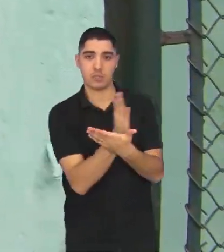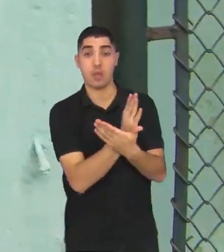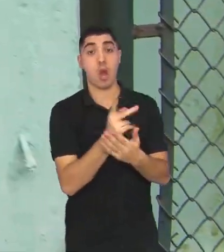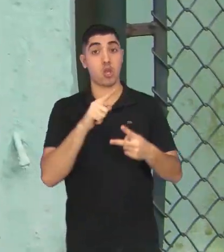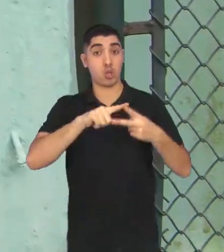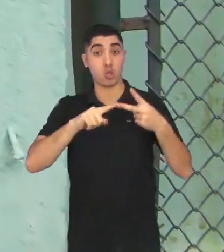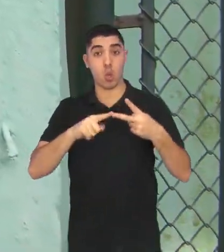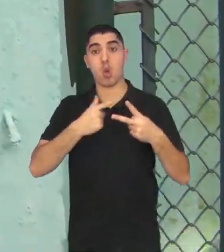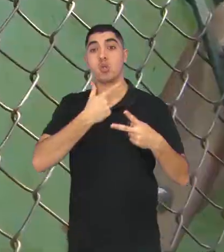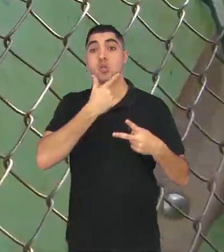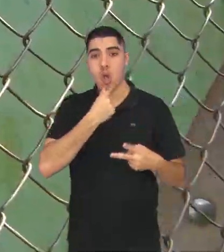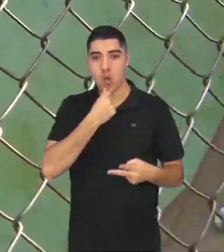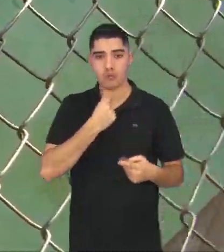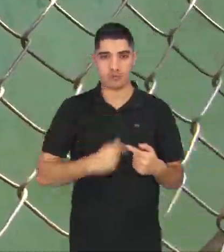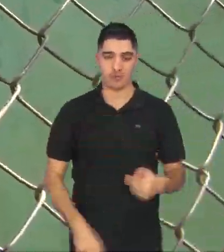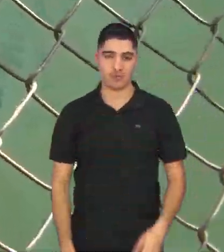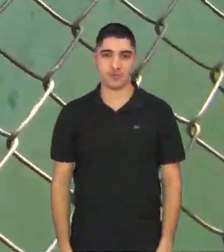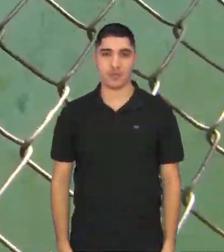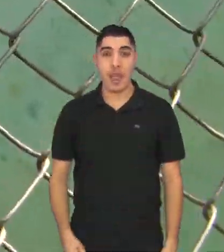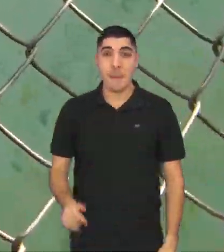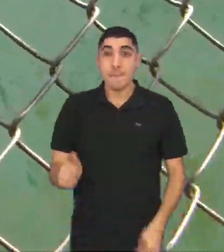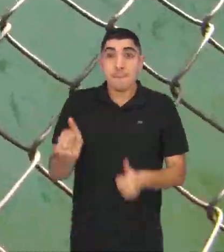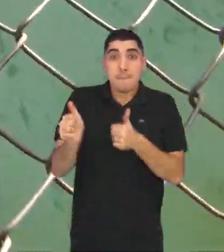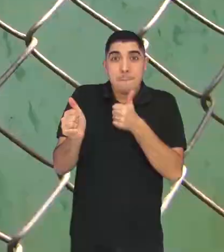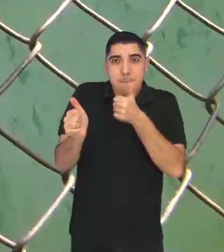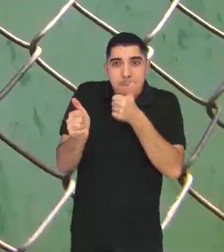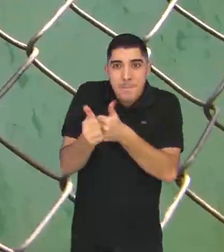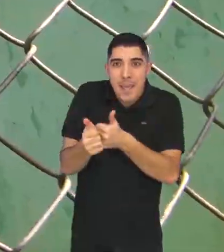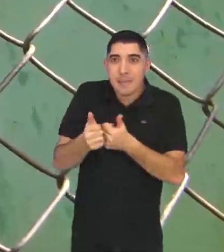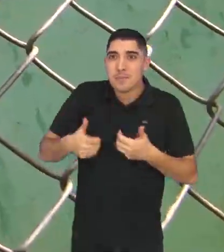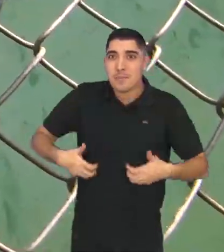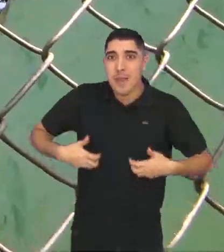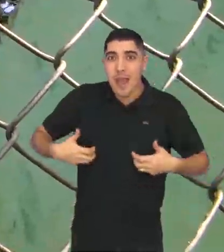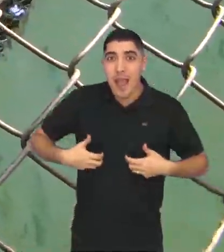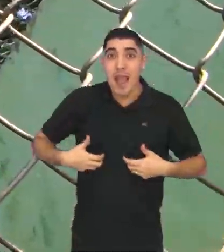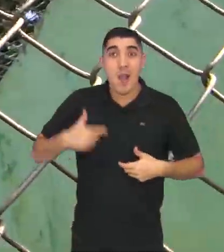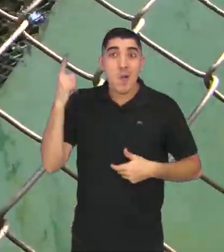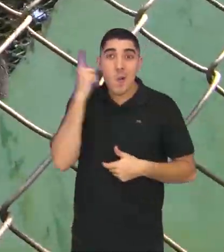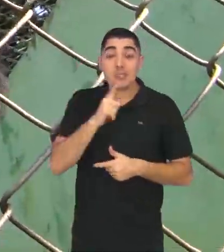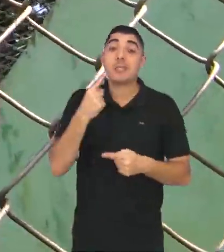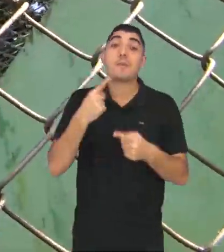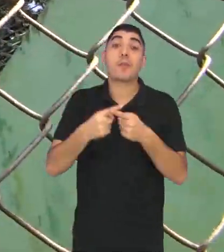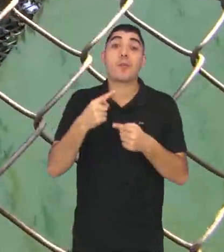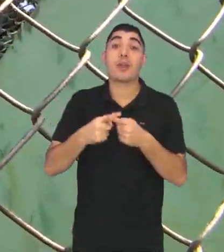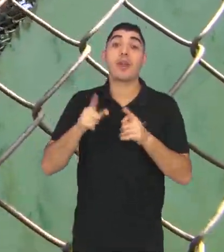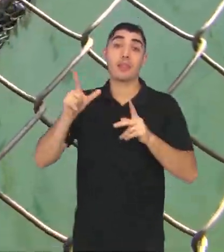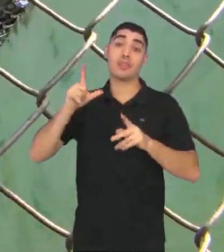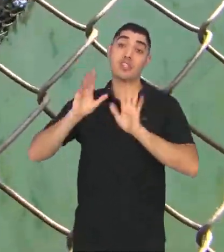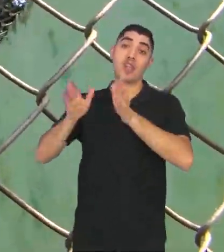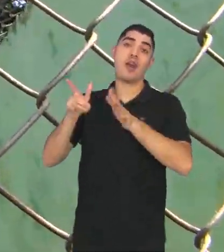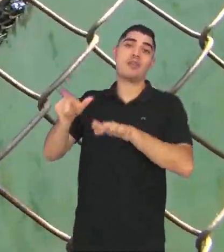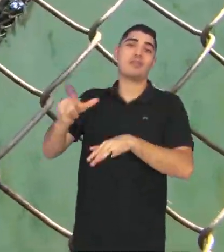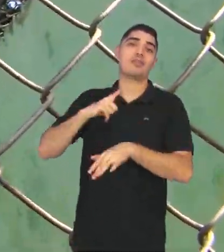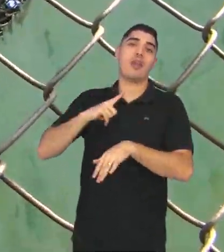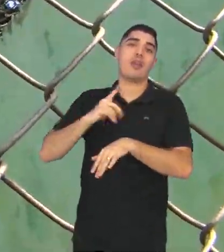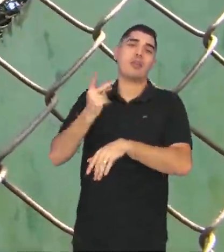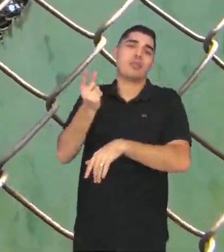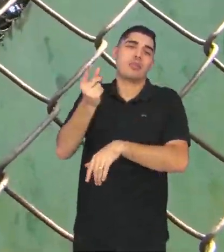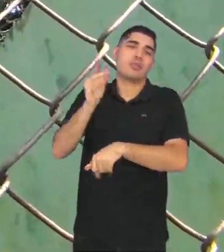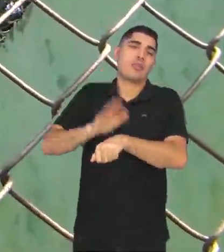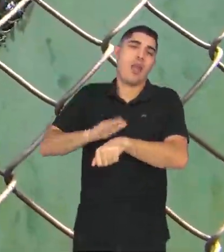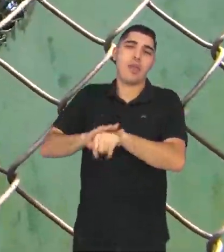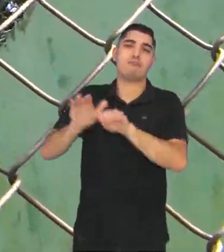são 2 machos. Chegar tão próximo dos macacos só foi possível por conta do tempo que eles estão